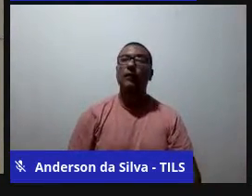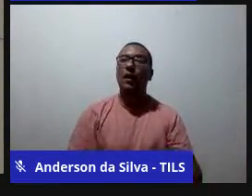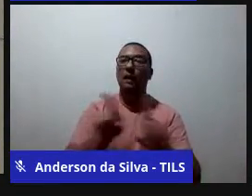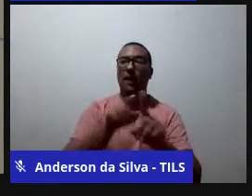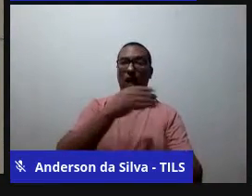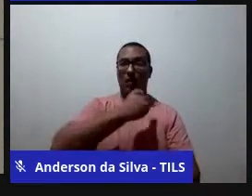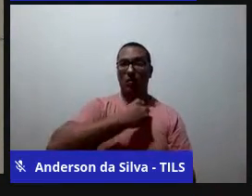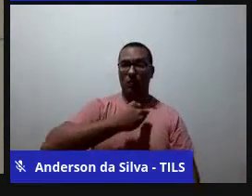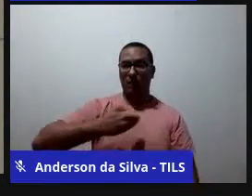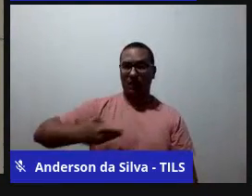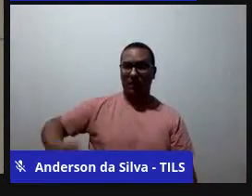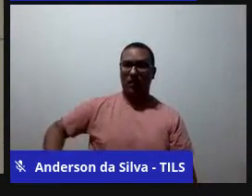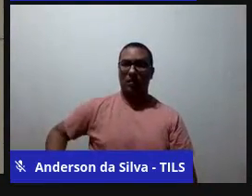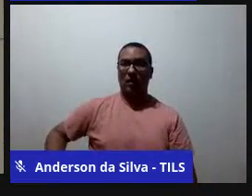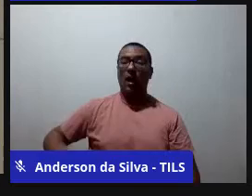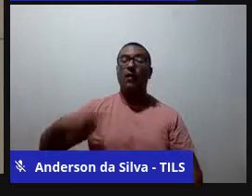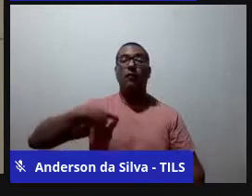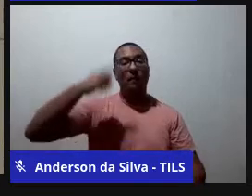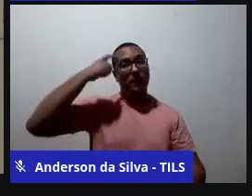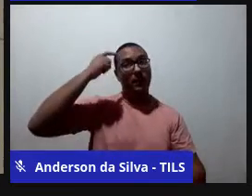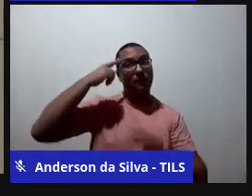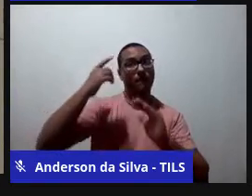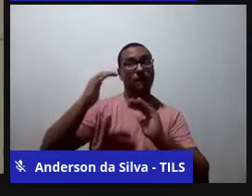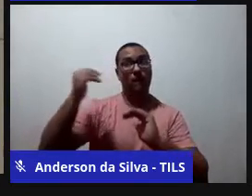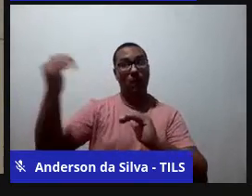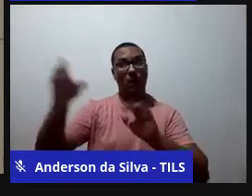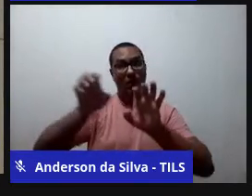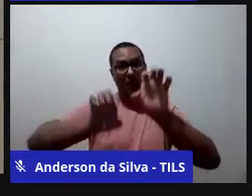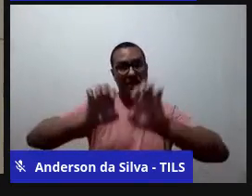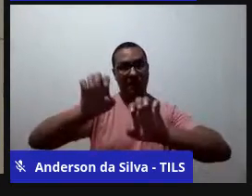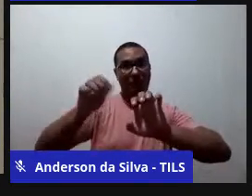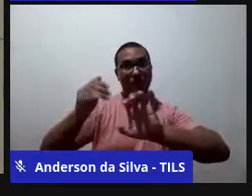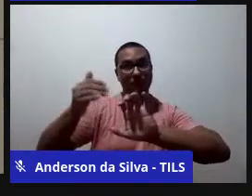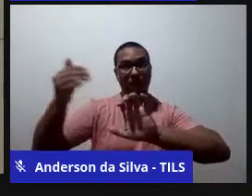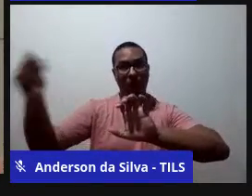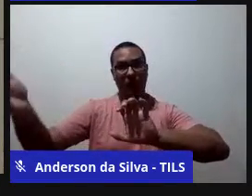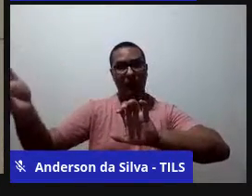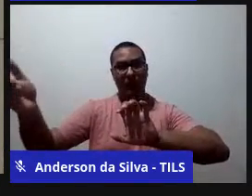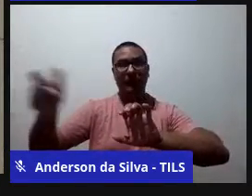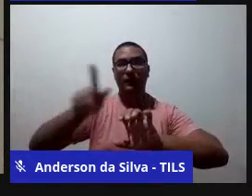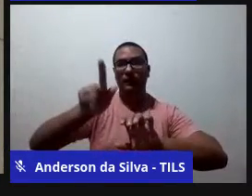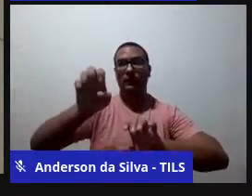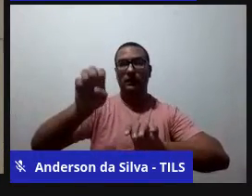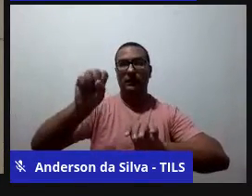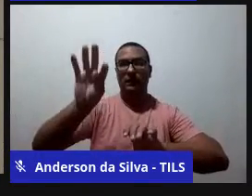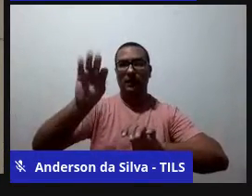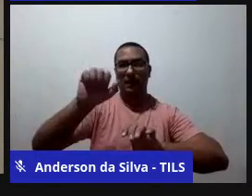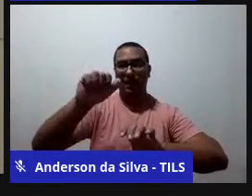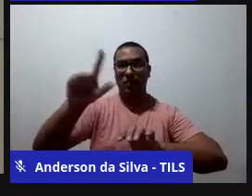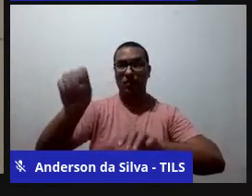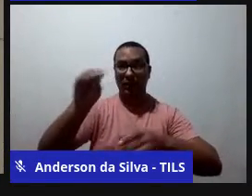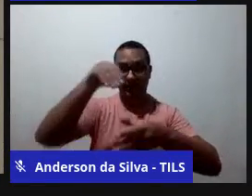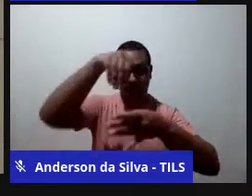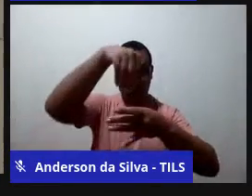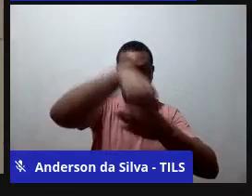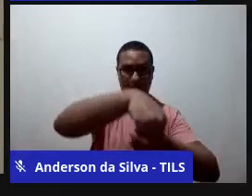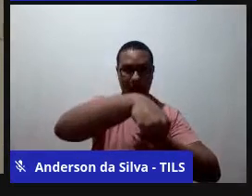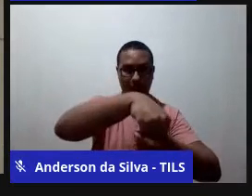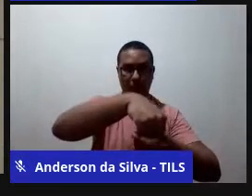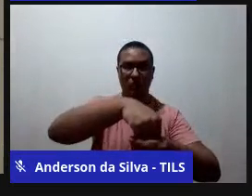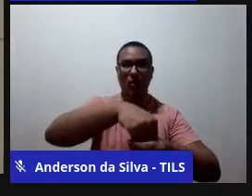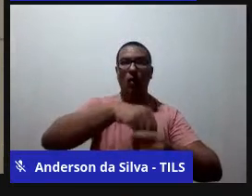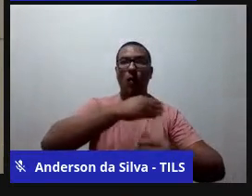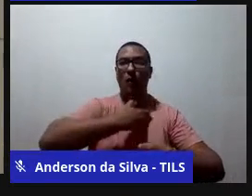governança, eu olho para fora da organização. Gestão é intra-organizacional, governança